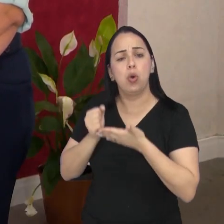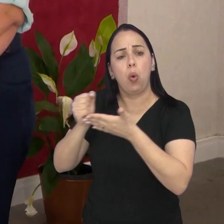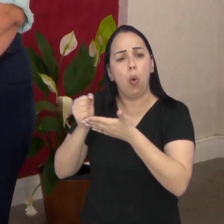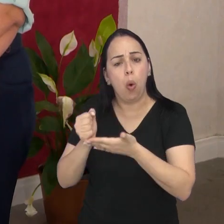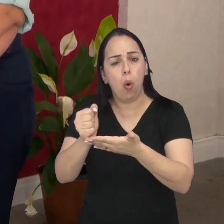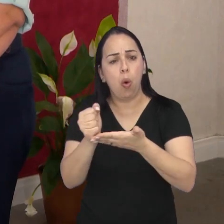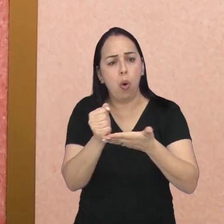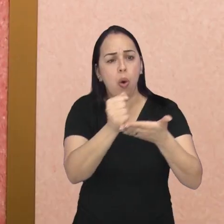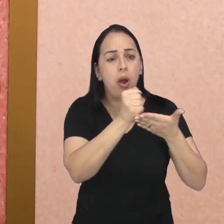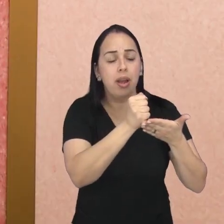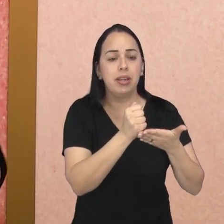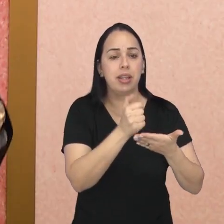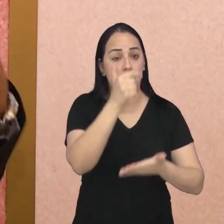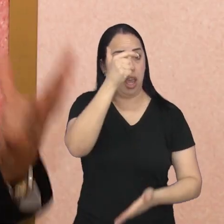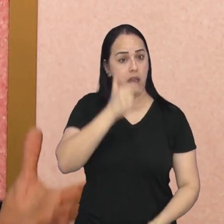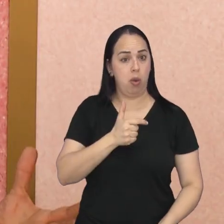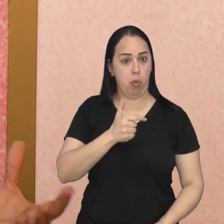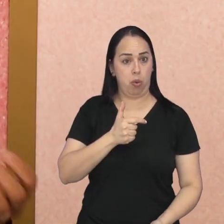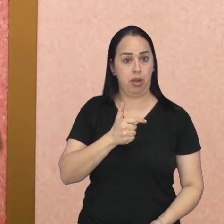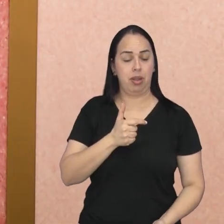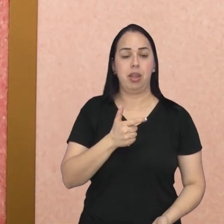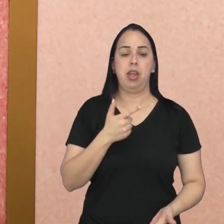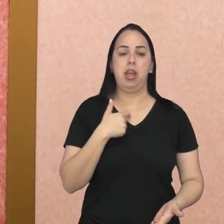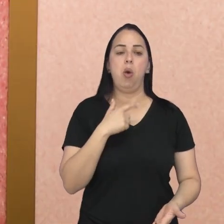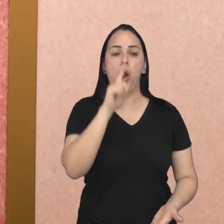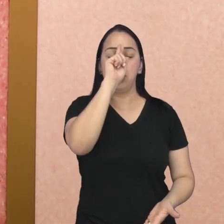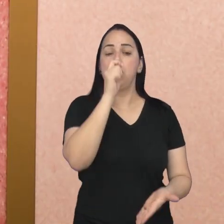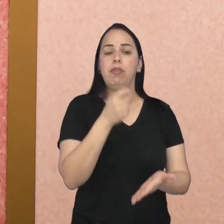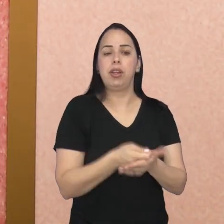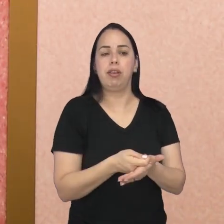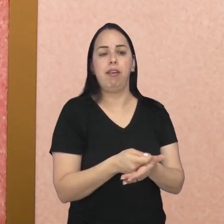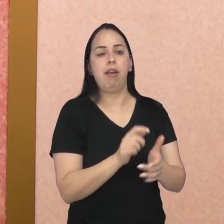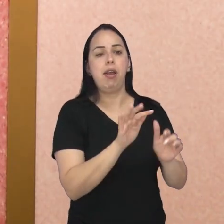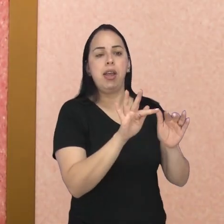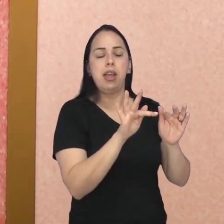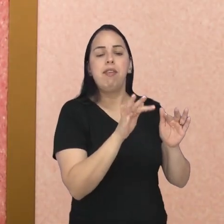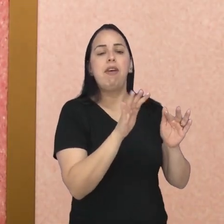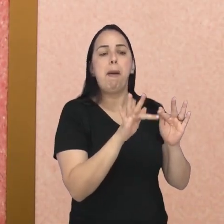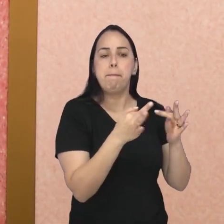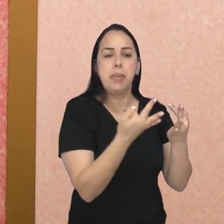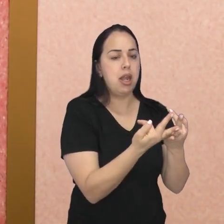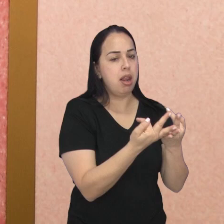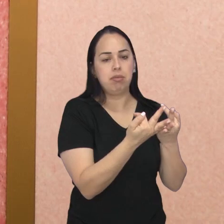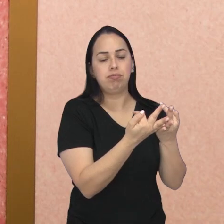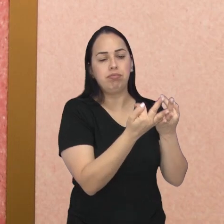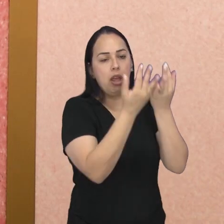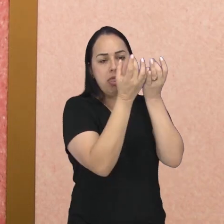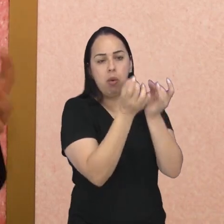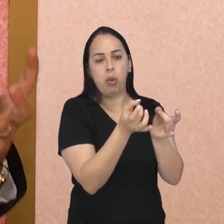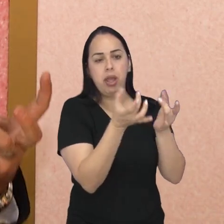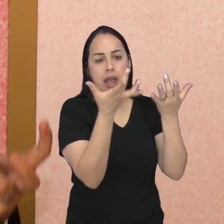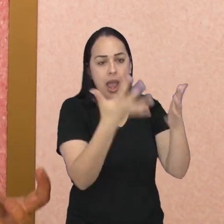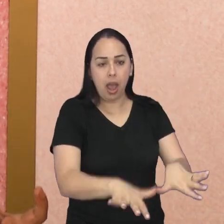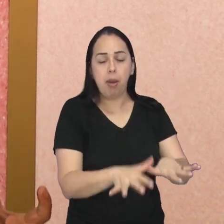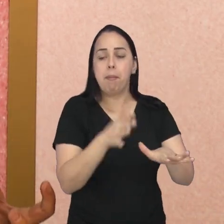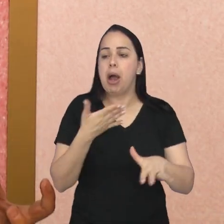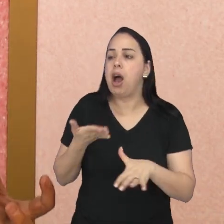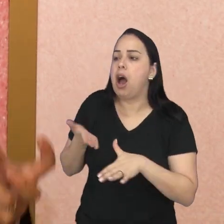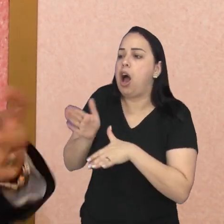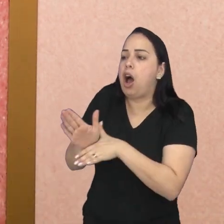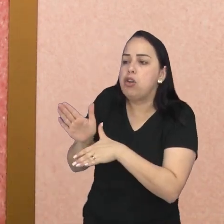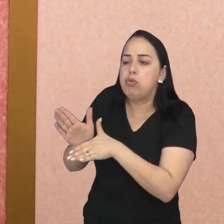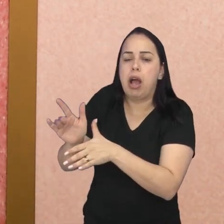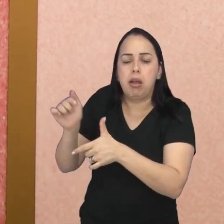dos outros. Então eu decidi não ter esposa, não ter filhos, não ter uma família, para que eu possa